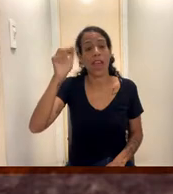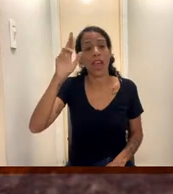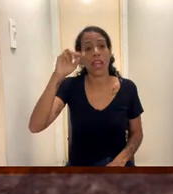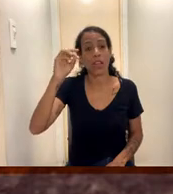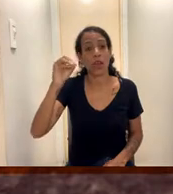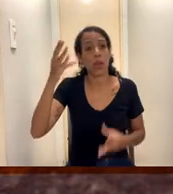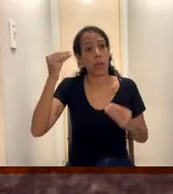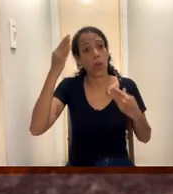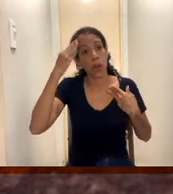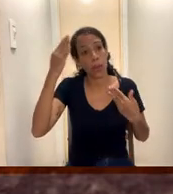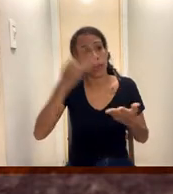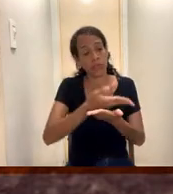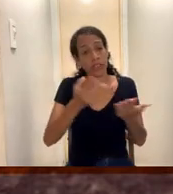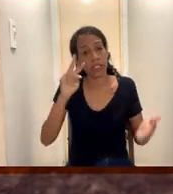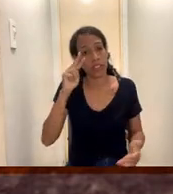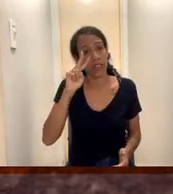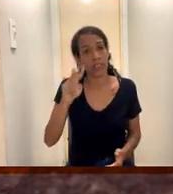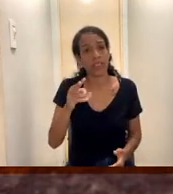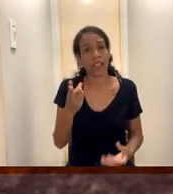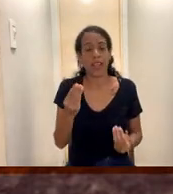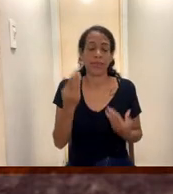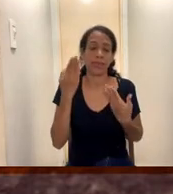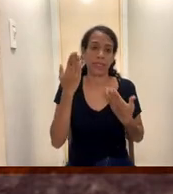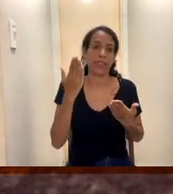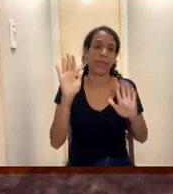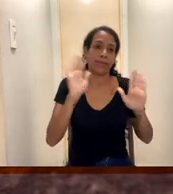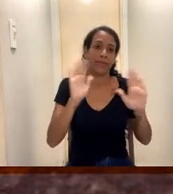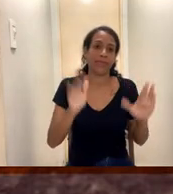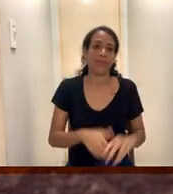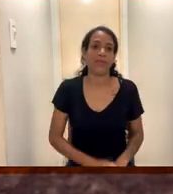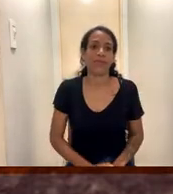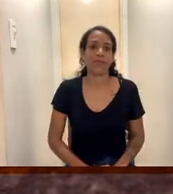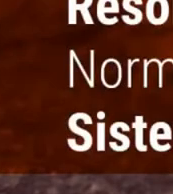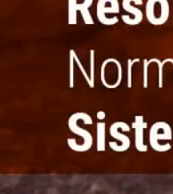nos acompanham, o meu até breve.